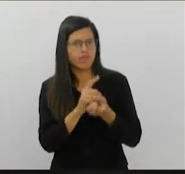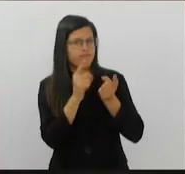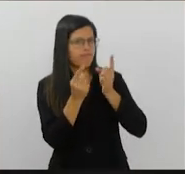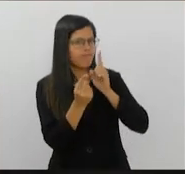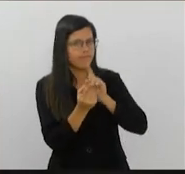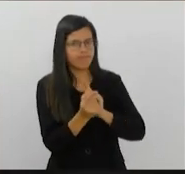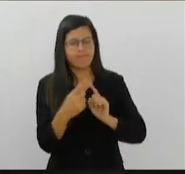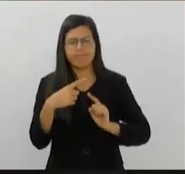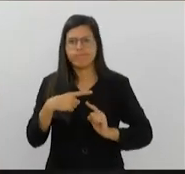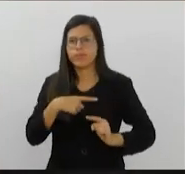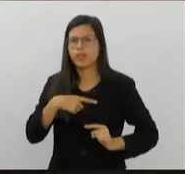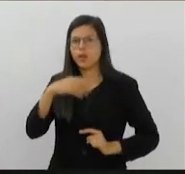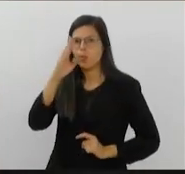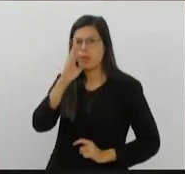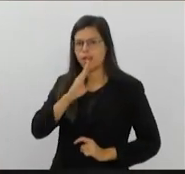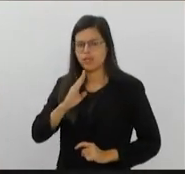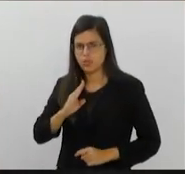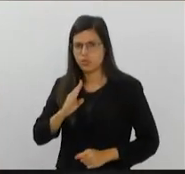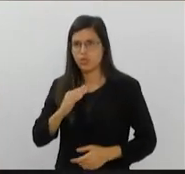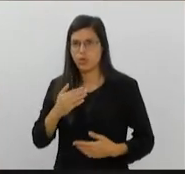que a gente tem no nosso país.